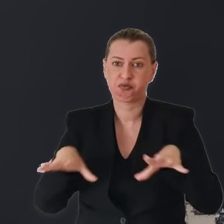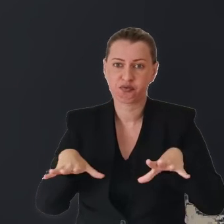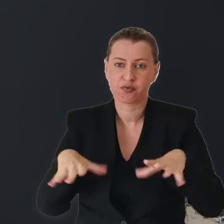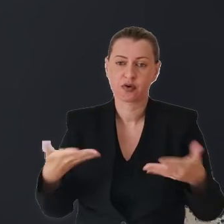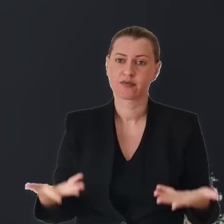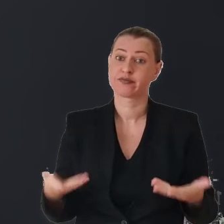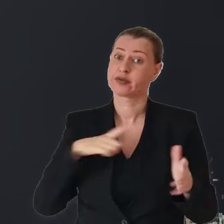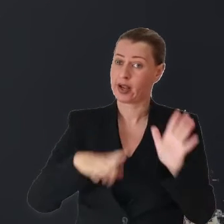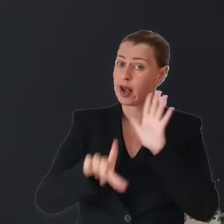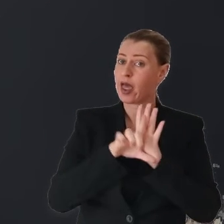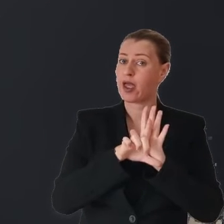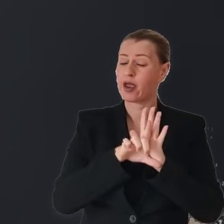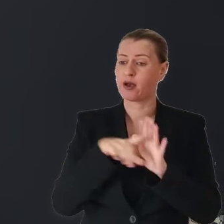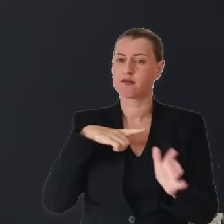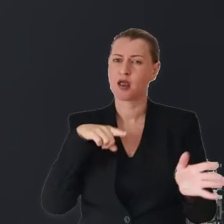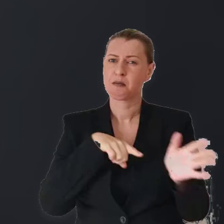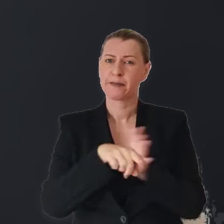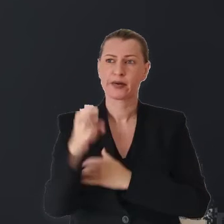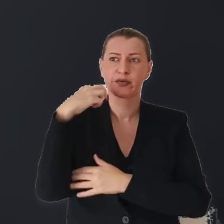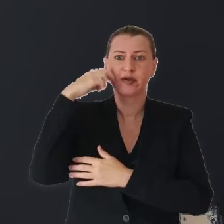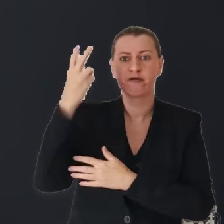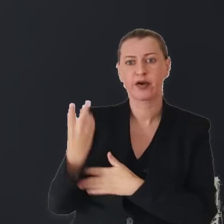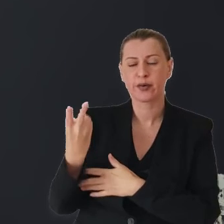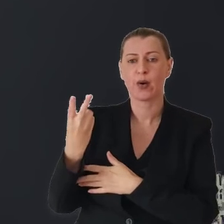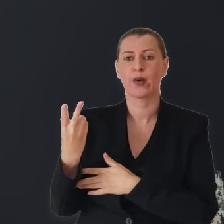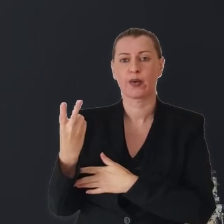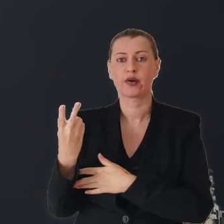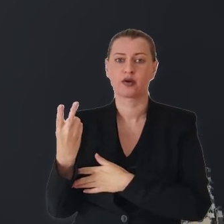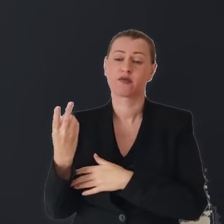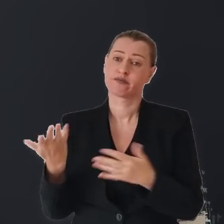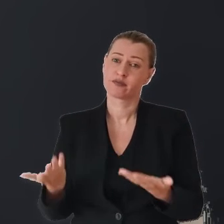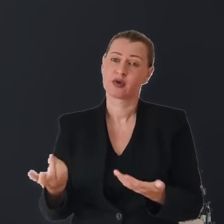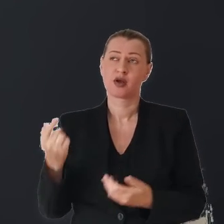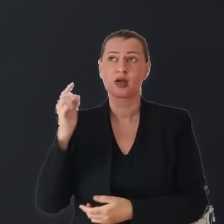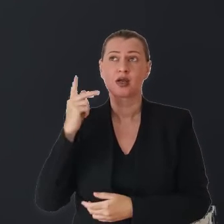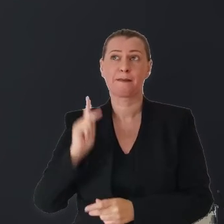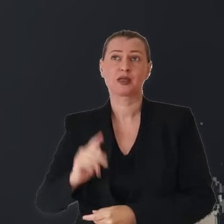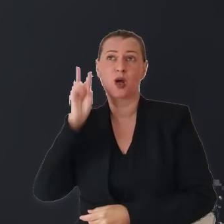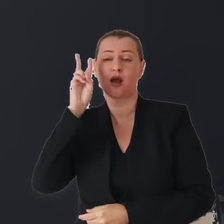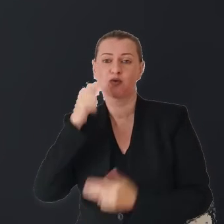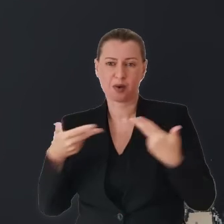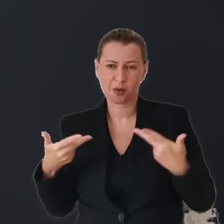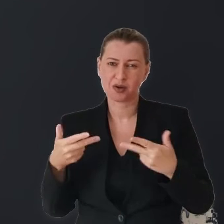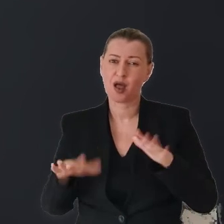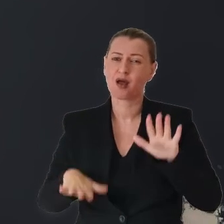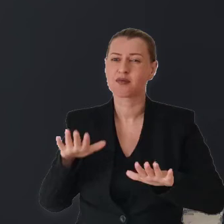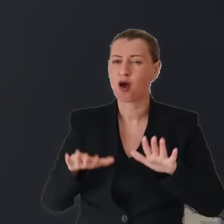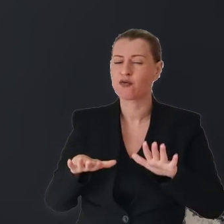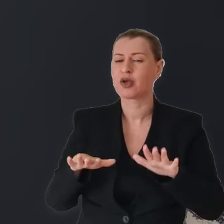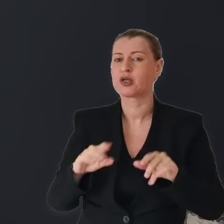uma pergunta que seja constrangedora ou que remeta alguma coisa na pessoa, sabe? Daqui a